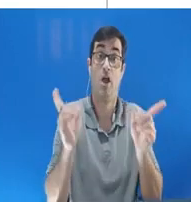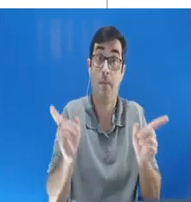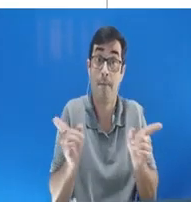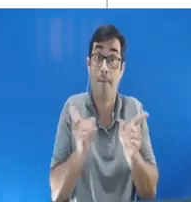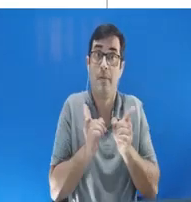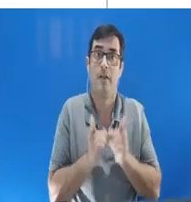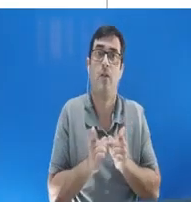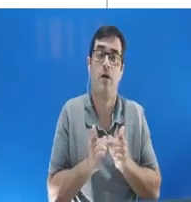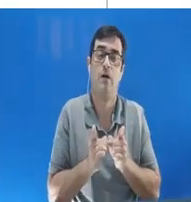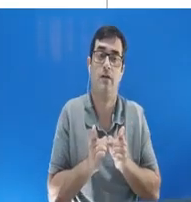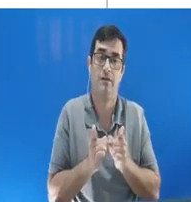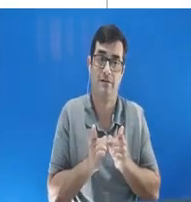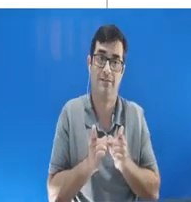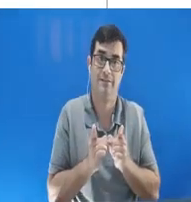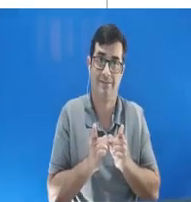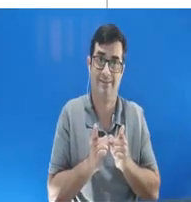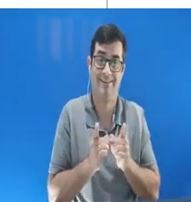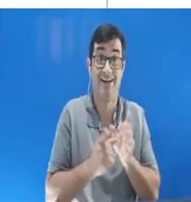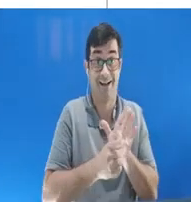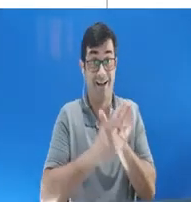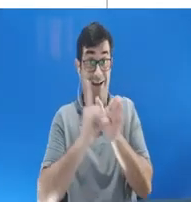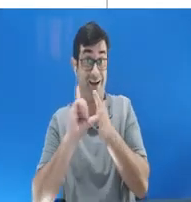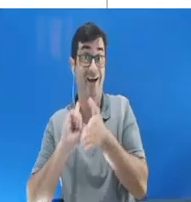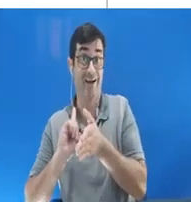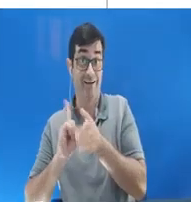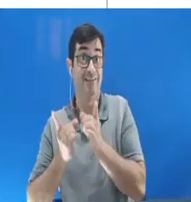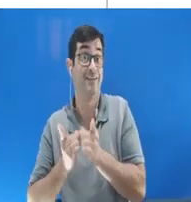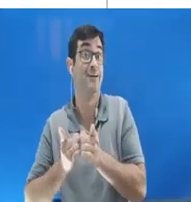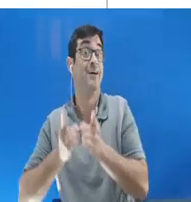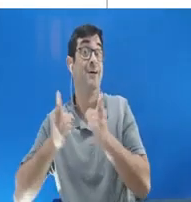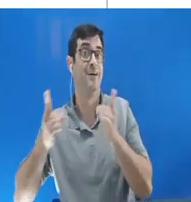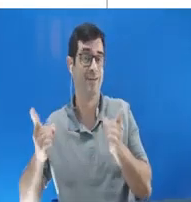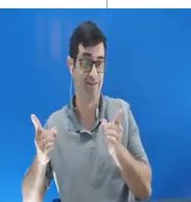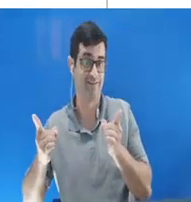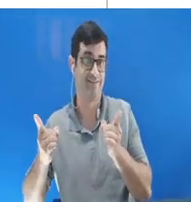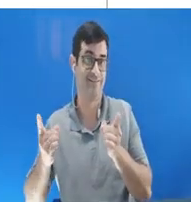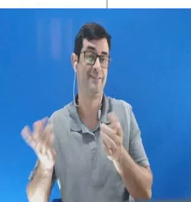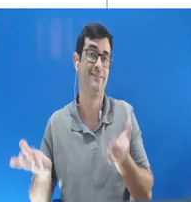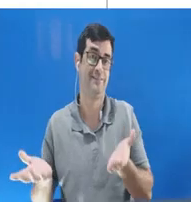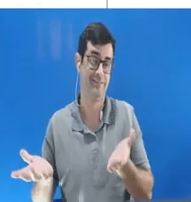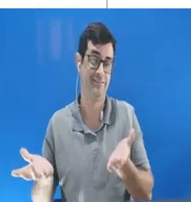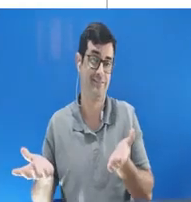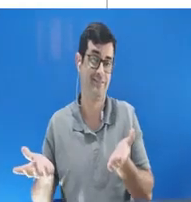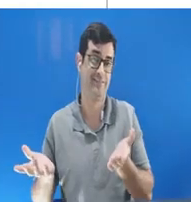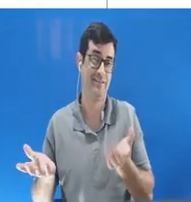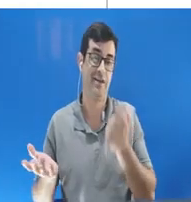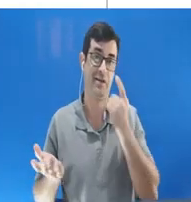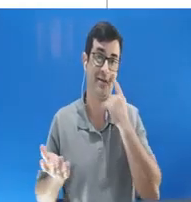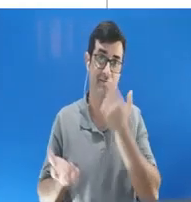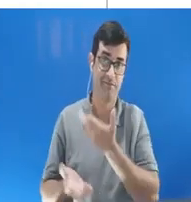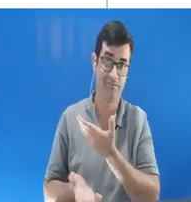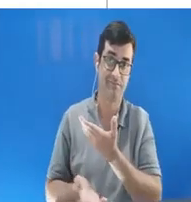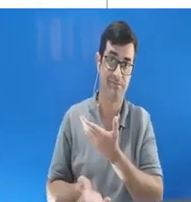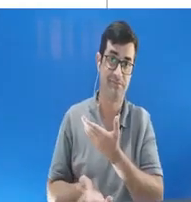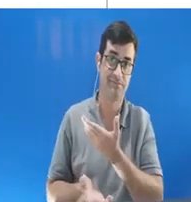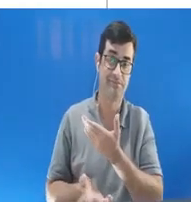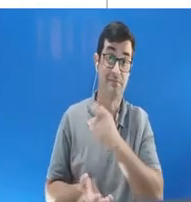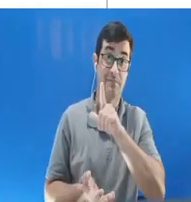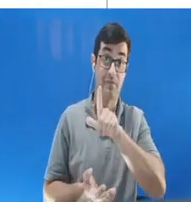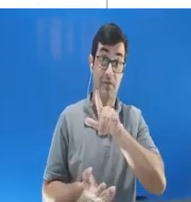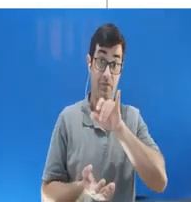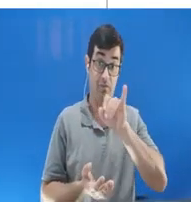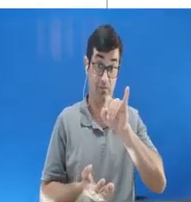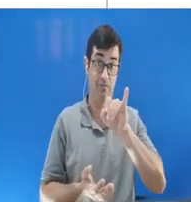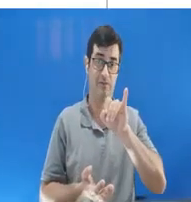iônico é menor do que o seu raio do átomo que deu origem. Então tá aqui, ó. Quando eu tenho o lítio